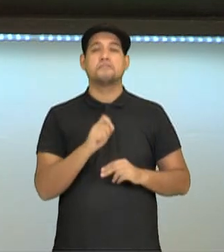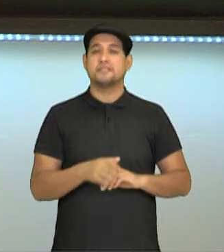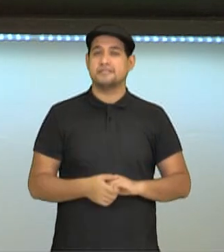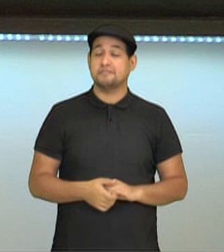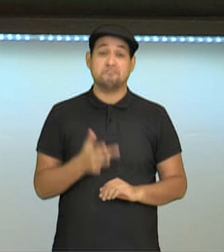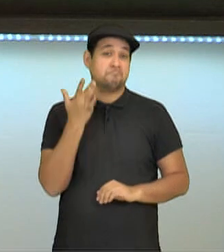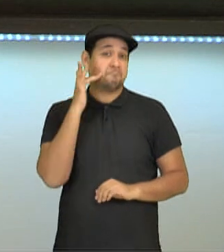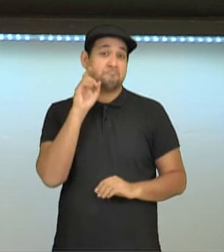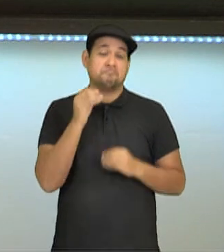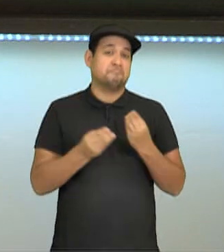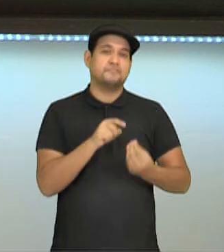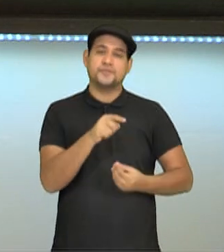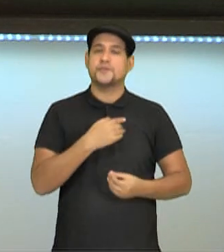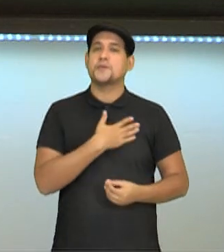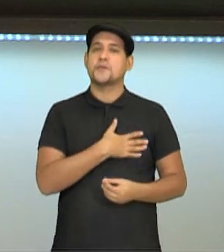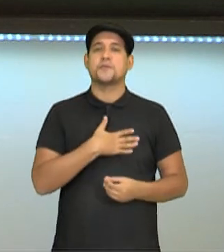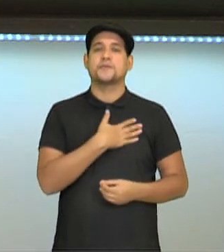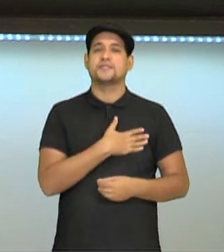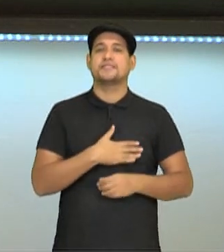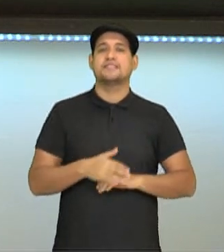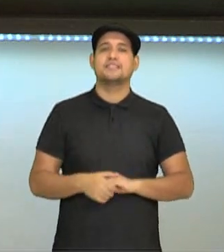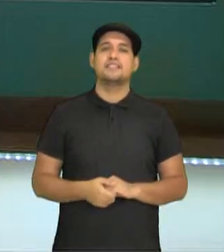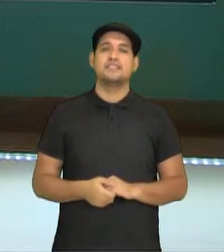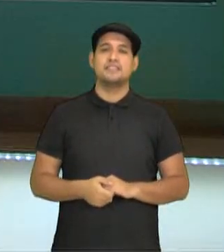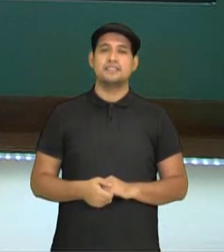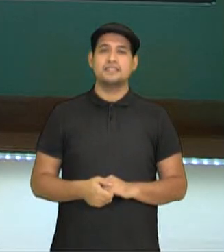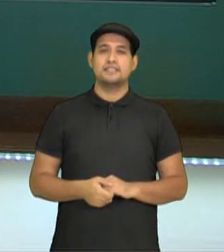Não sei como que é, né?